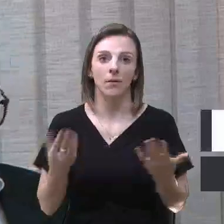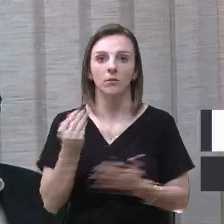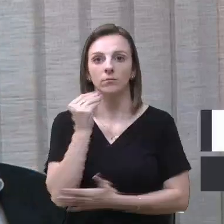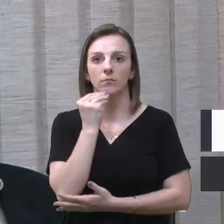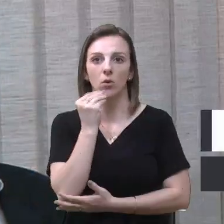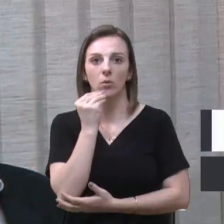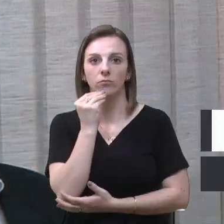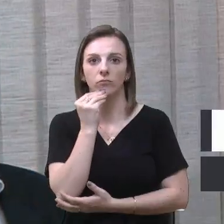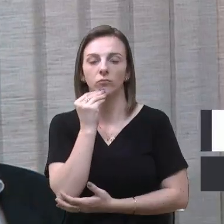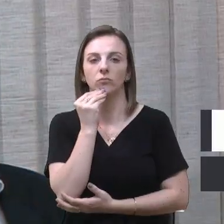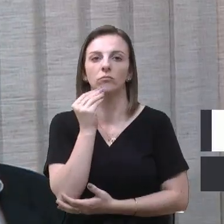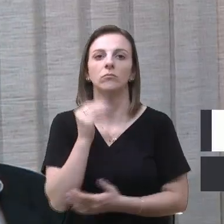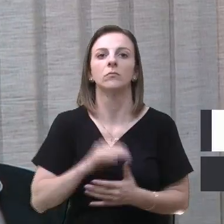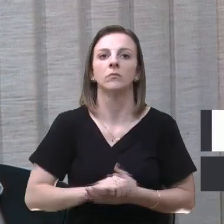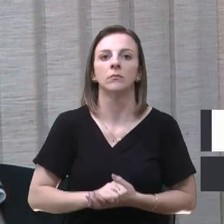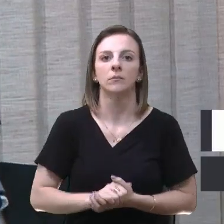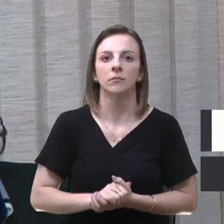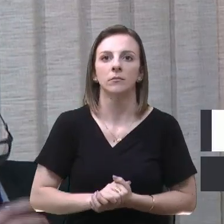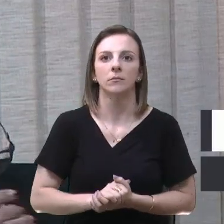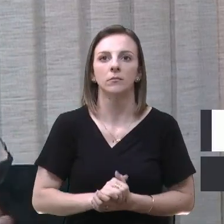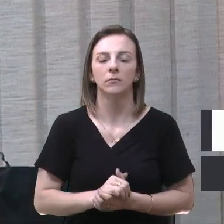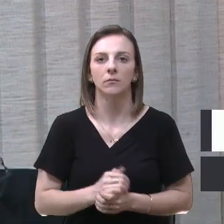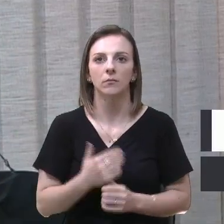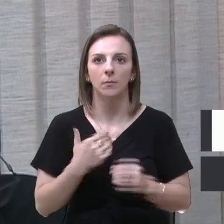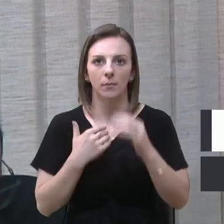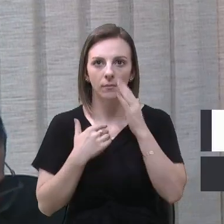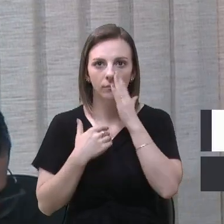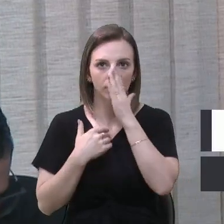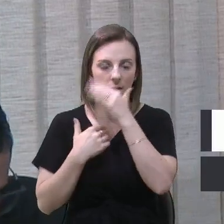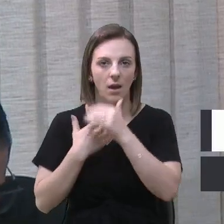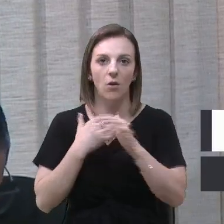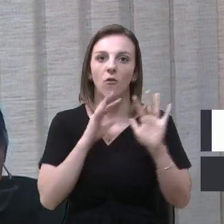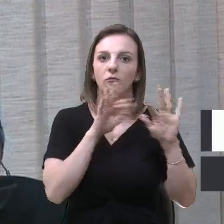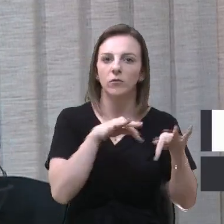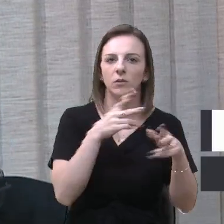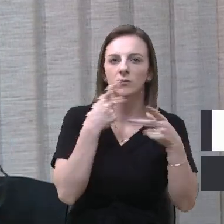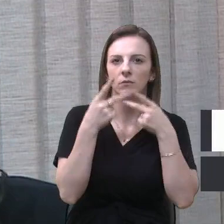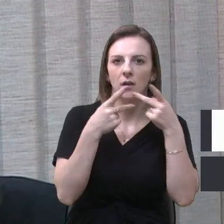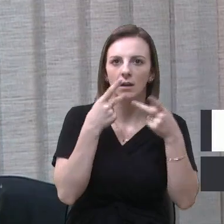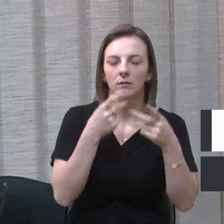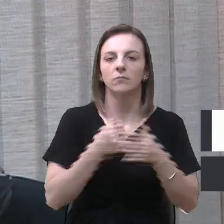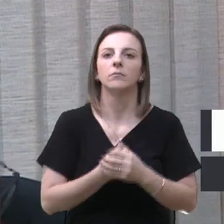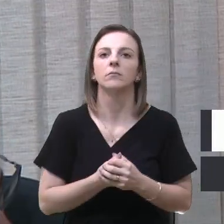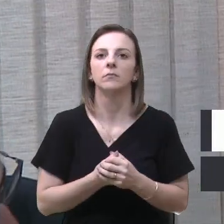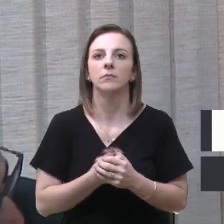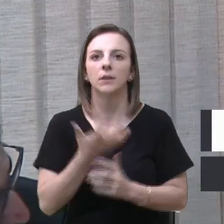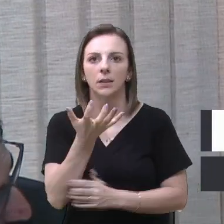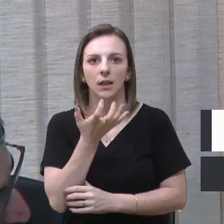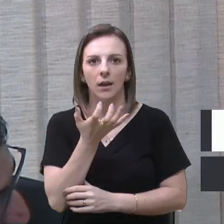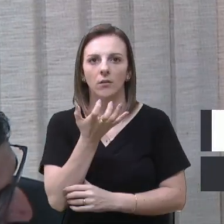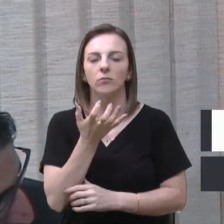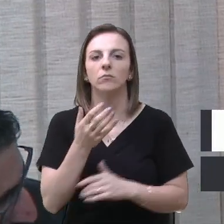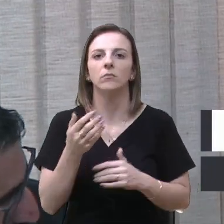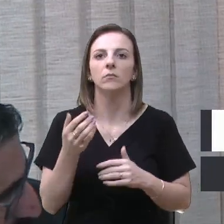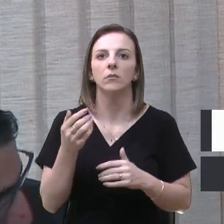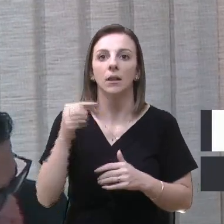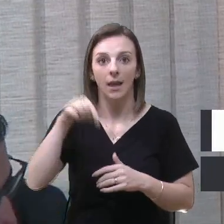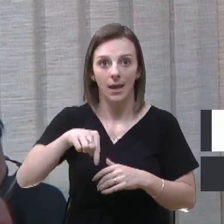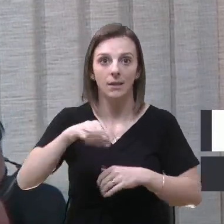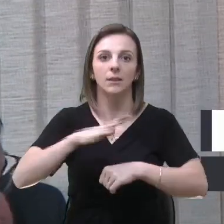aproveitando o o meu fim de de fala quero externar que dessa vez votarei